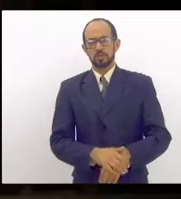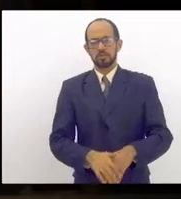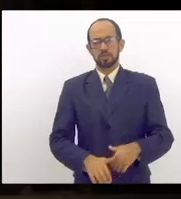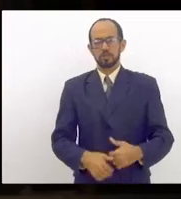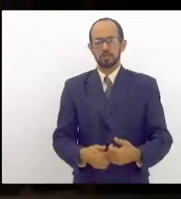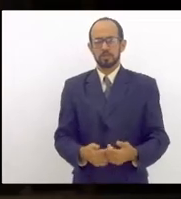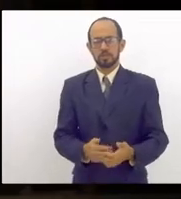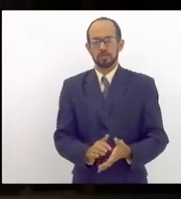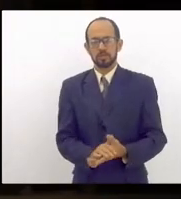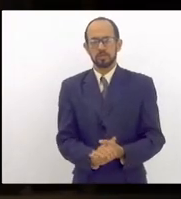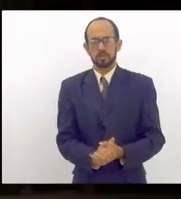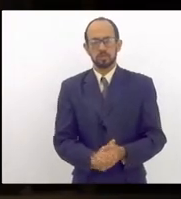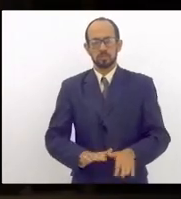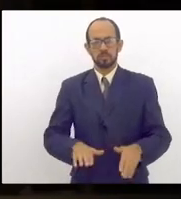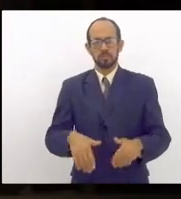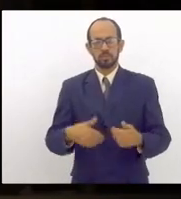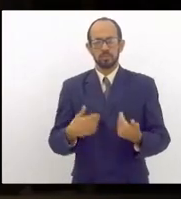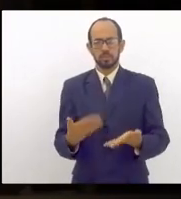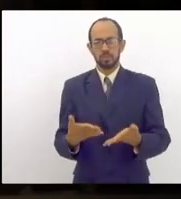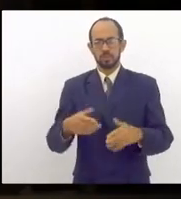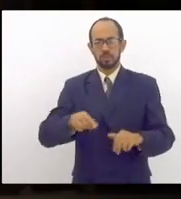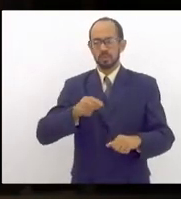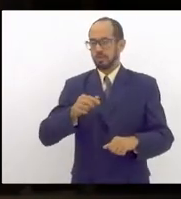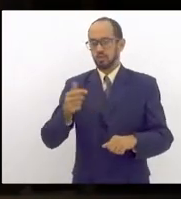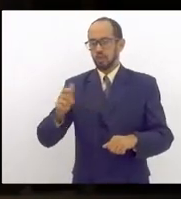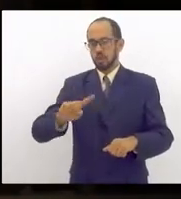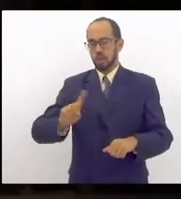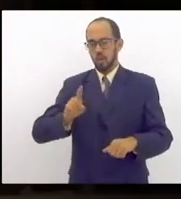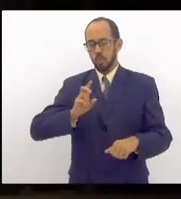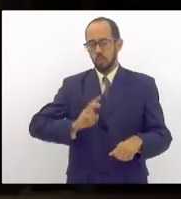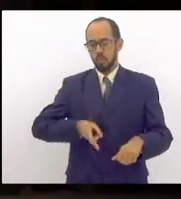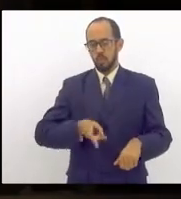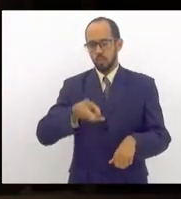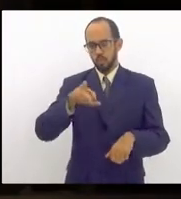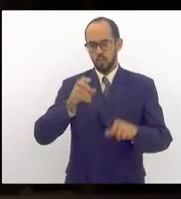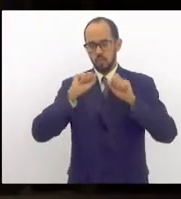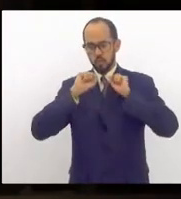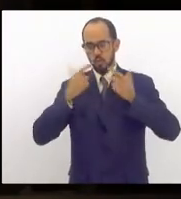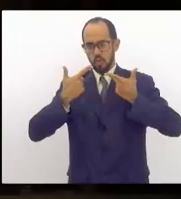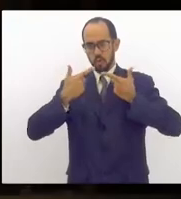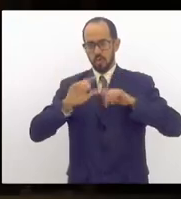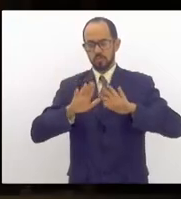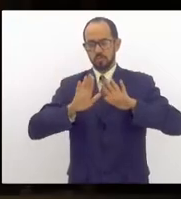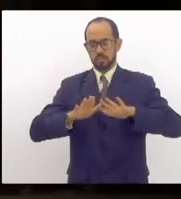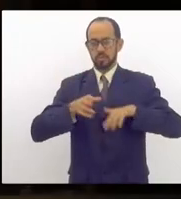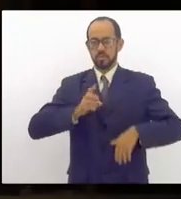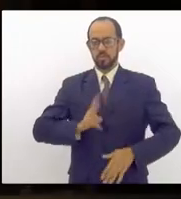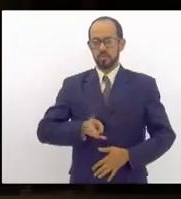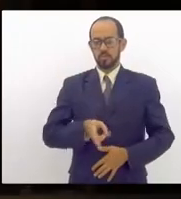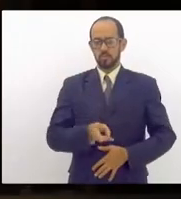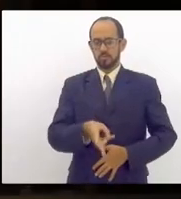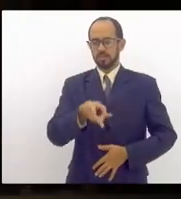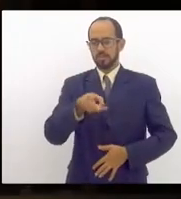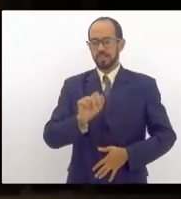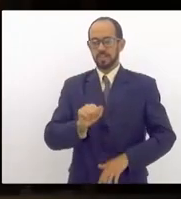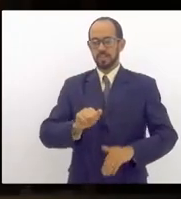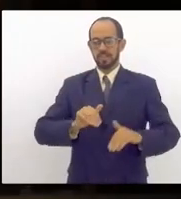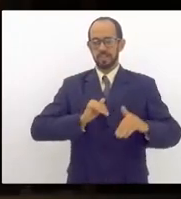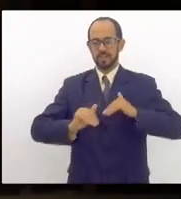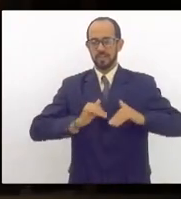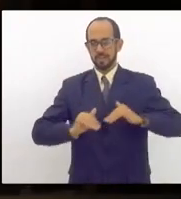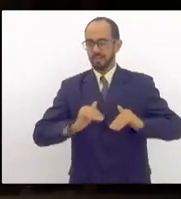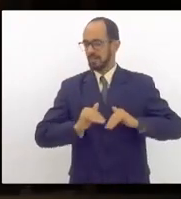estrutura da casa né Legislativa é ela é Ela Continuará em movimento é